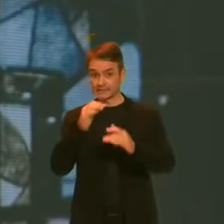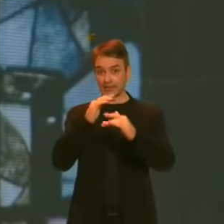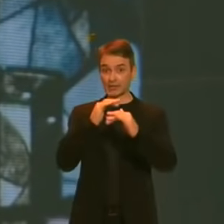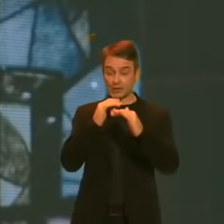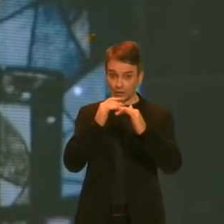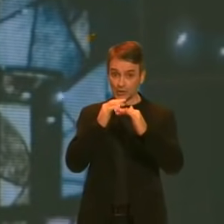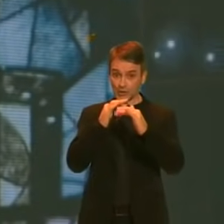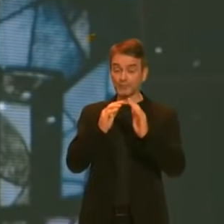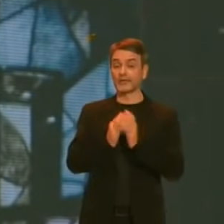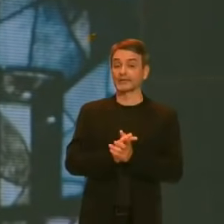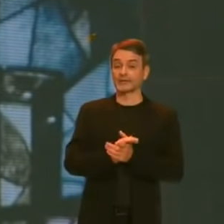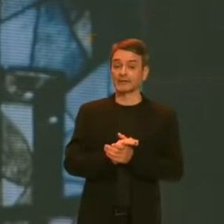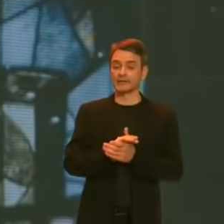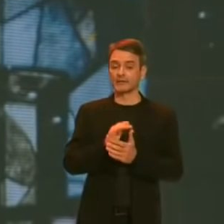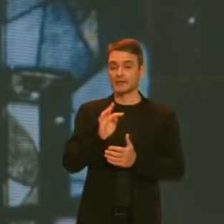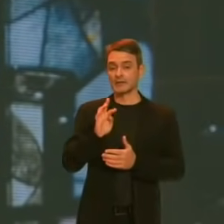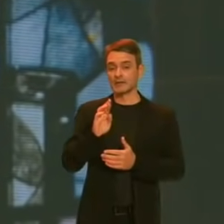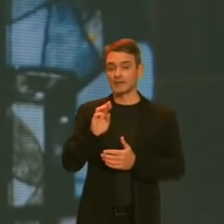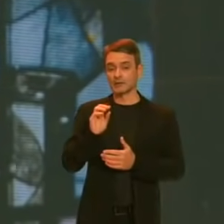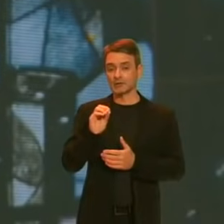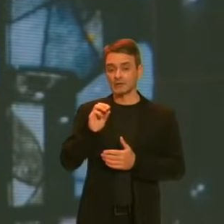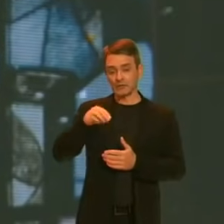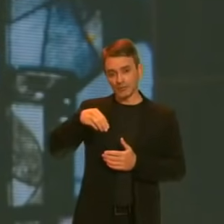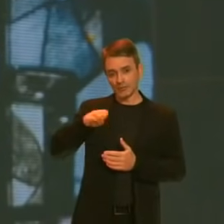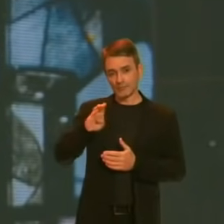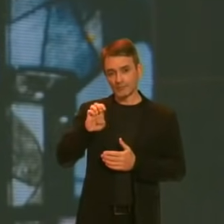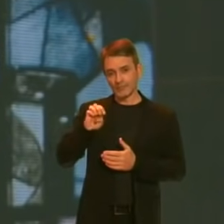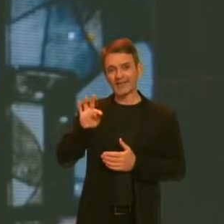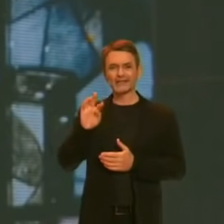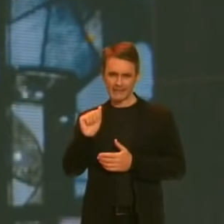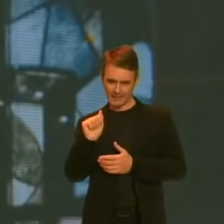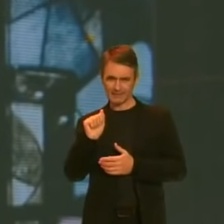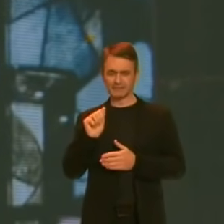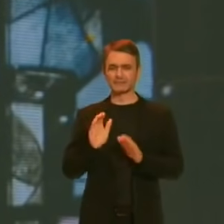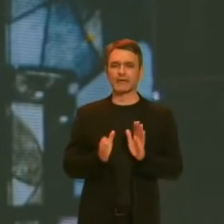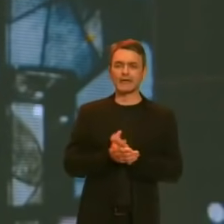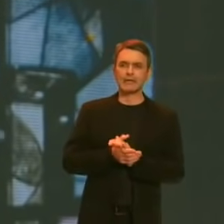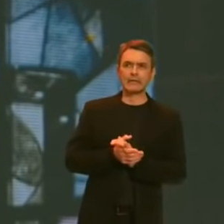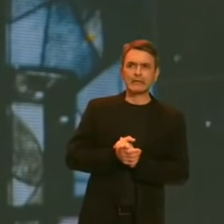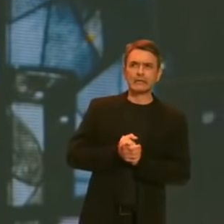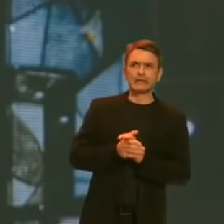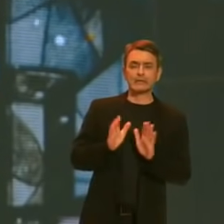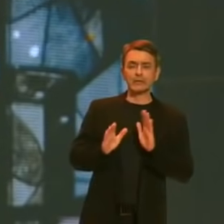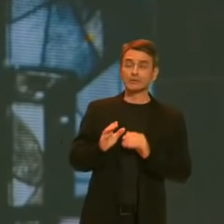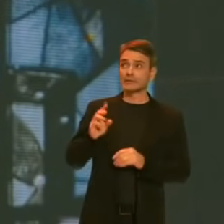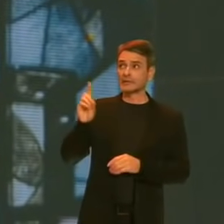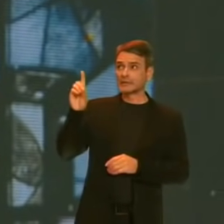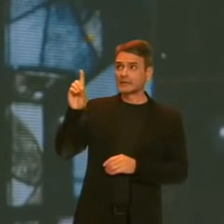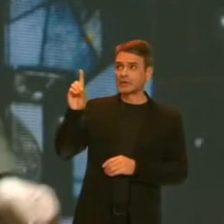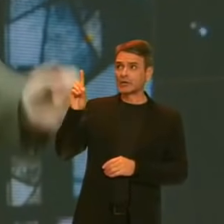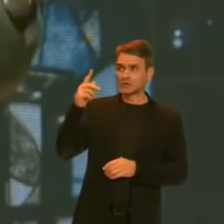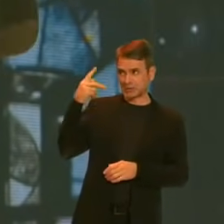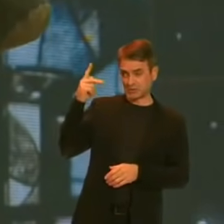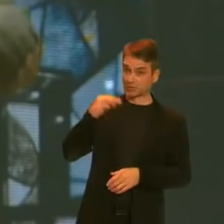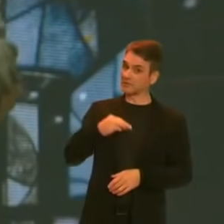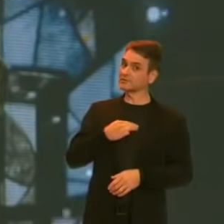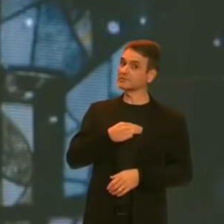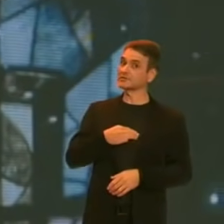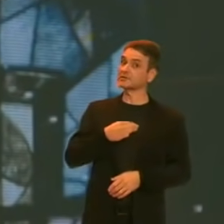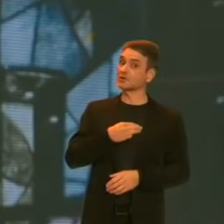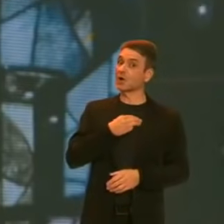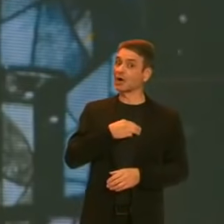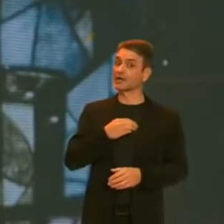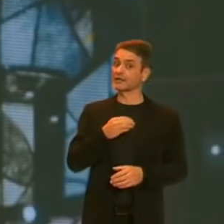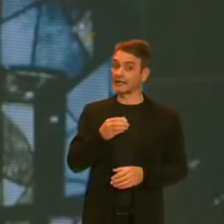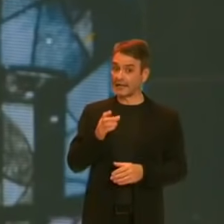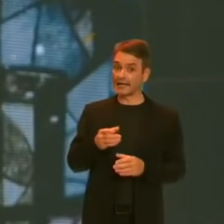vem a 6ª trombeta, aí o Senhor, ainda na sua misericórdia, derrama as taças da